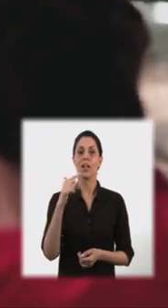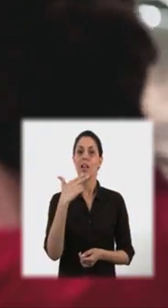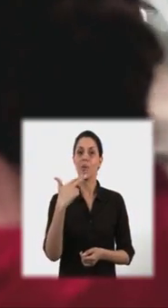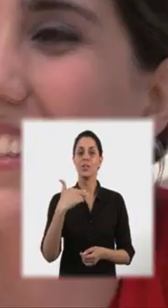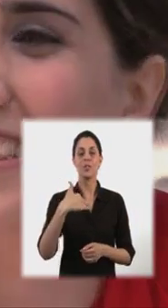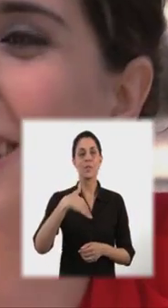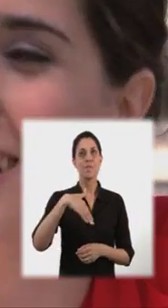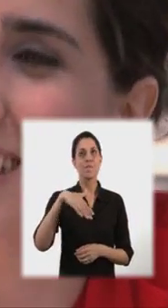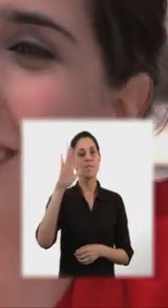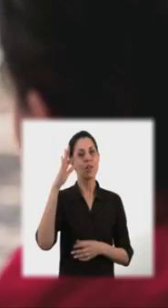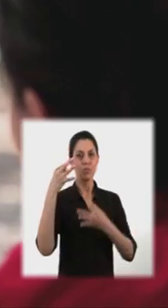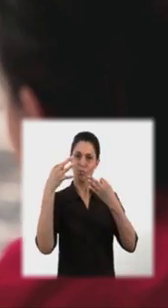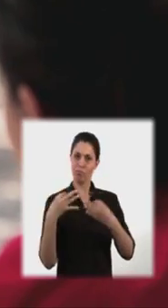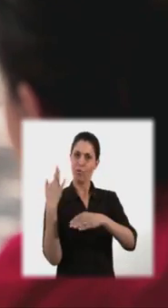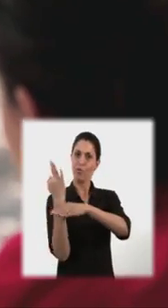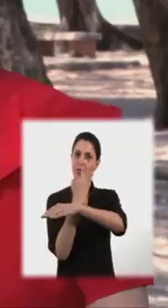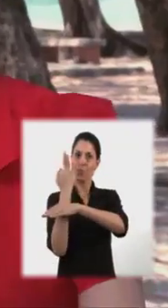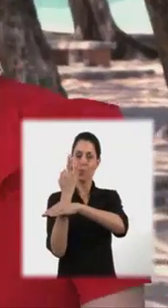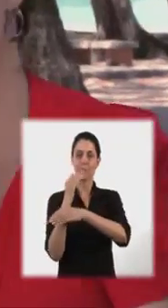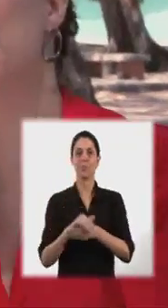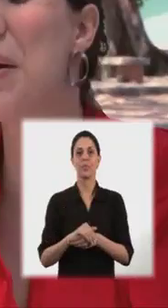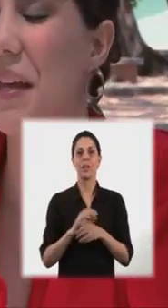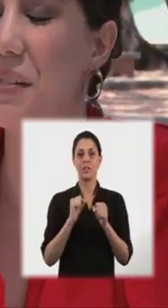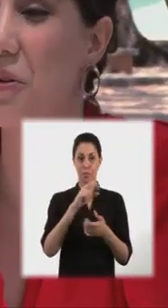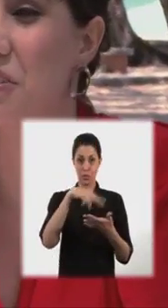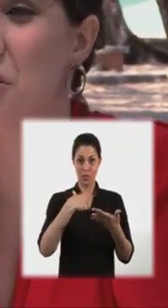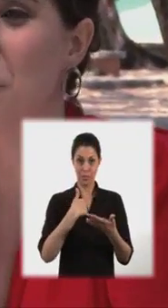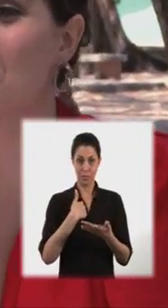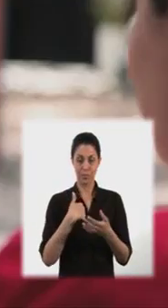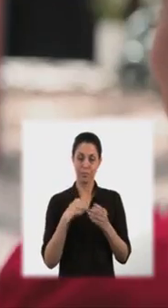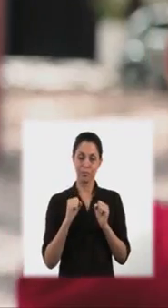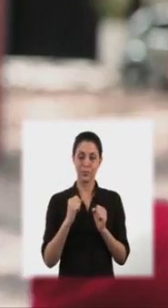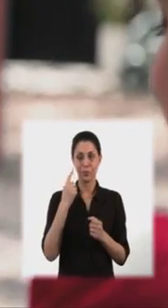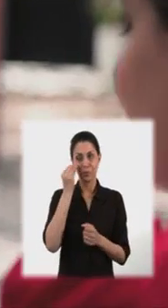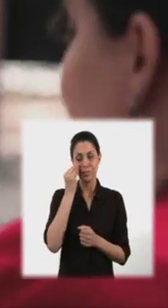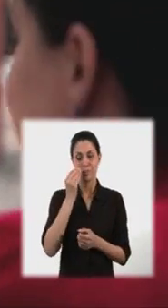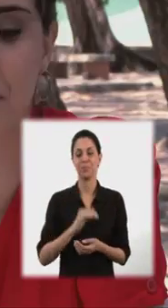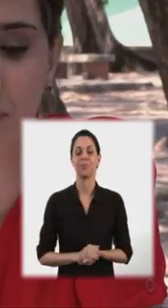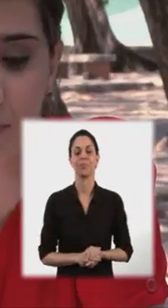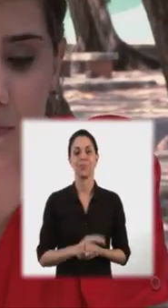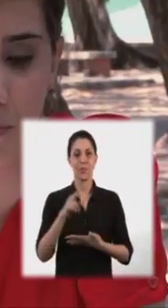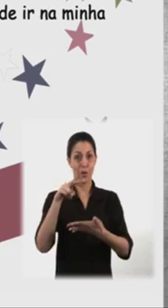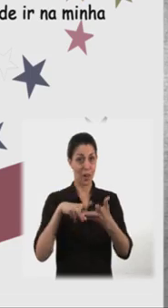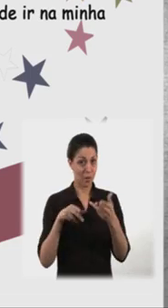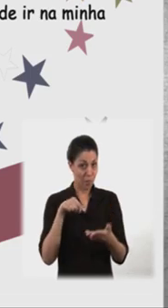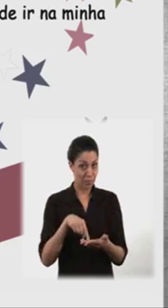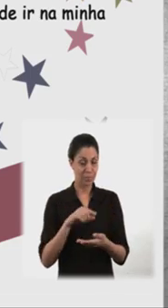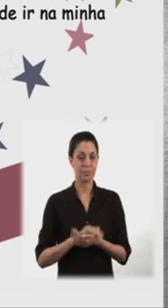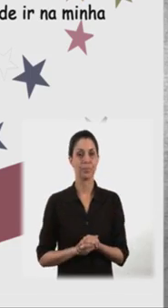mais formal, né? Lê pra mim. Como é que é esse convite? Vamos ver aqui, vamos ver como é que fica. Vou ler como tá